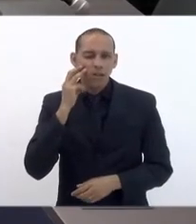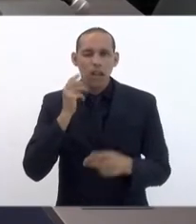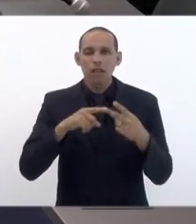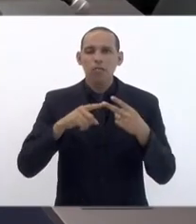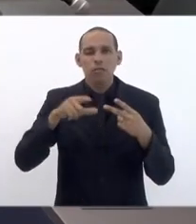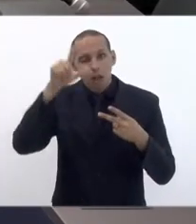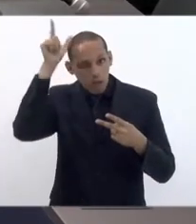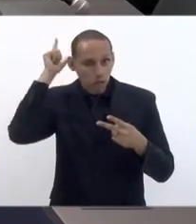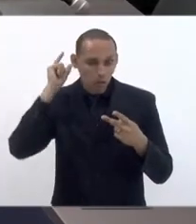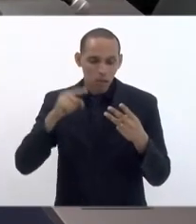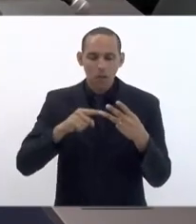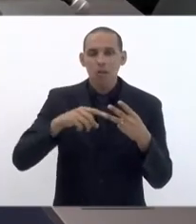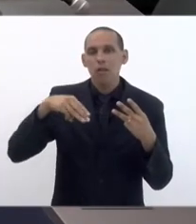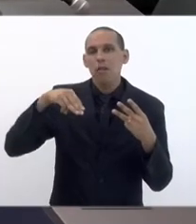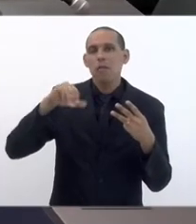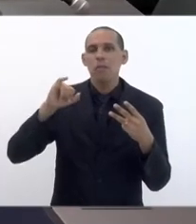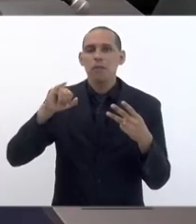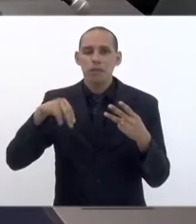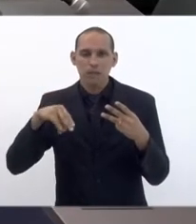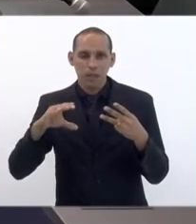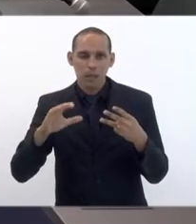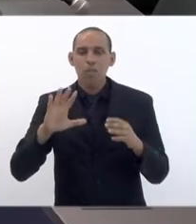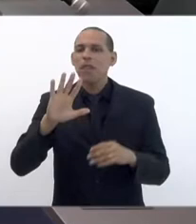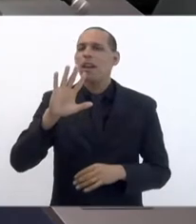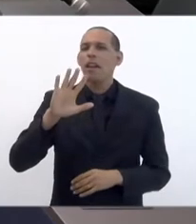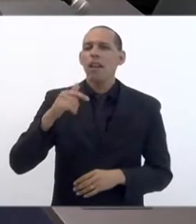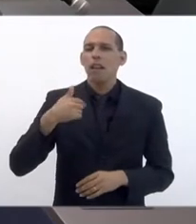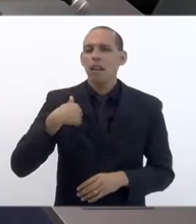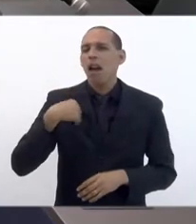Paulo, depois Mink. Não, eu queria ponderar o seguinte, não há divergência.